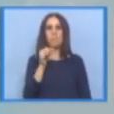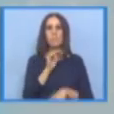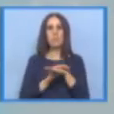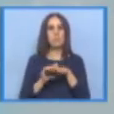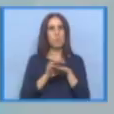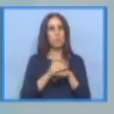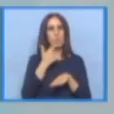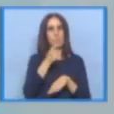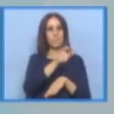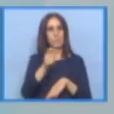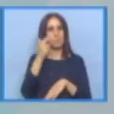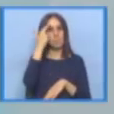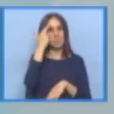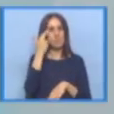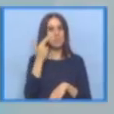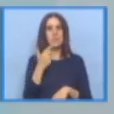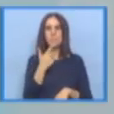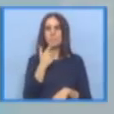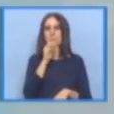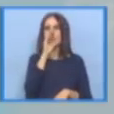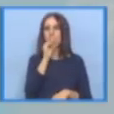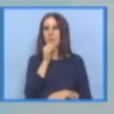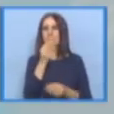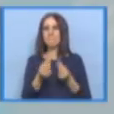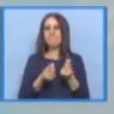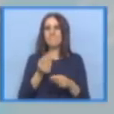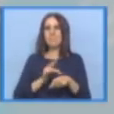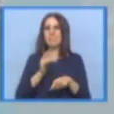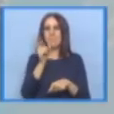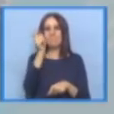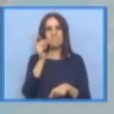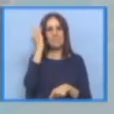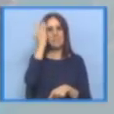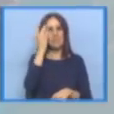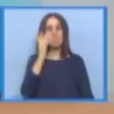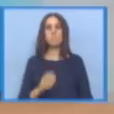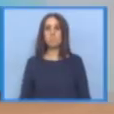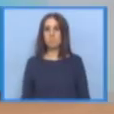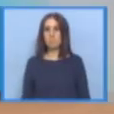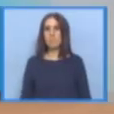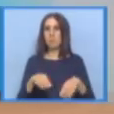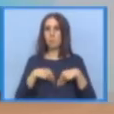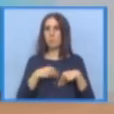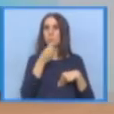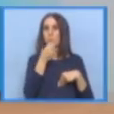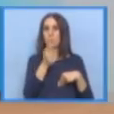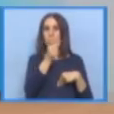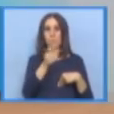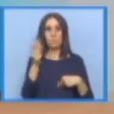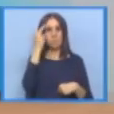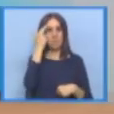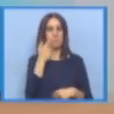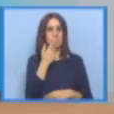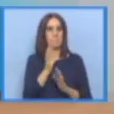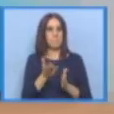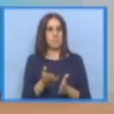acarinhado pelos madeirenses, que perceberam, tiveram sempre esta sensibilidade da sua santidade, não é? Ele foi muito bem acolhido pelos madeirenses, é preciso dizer também que